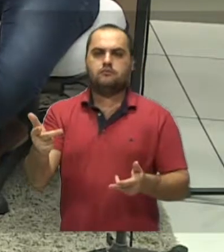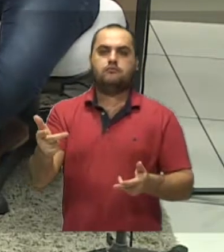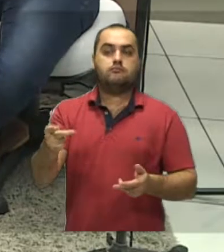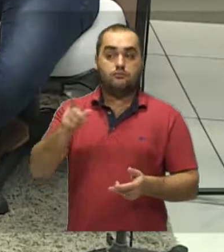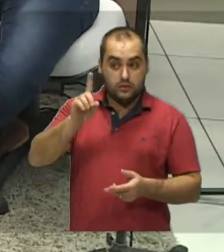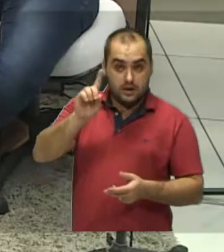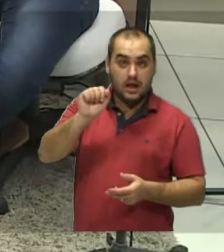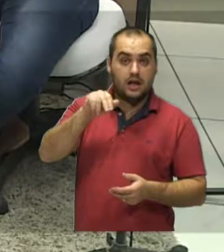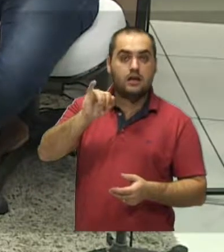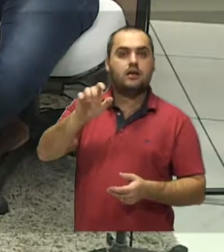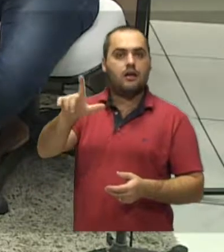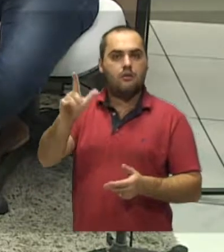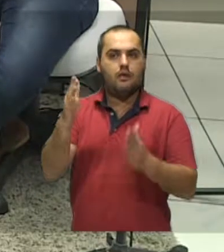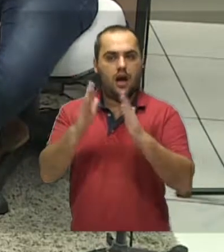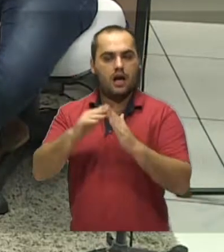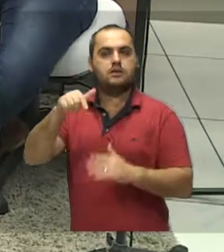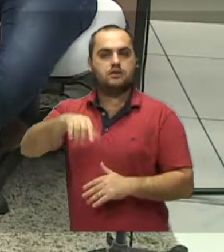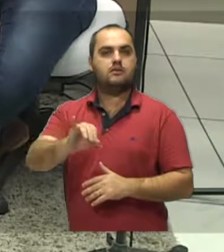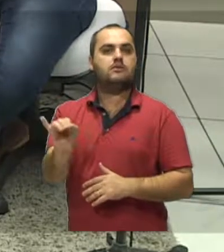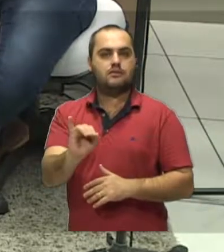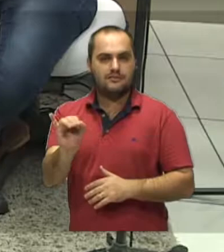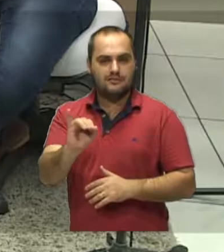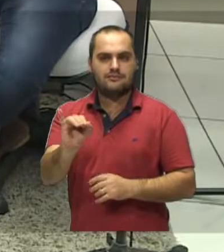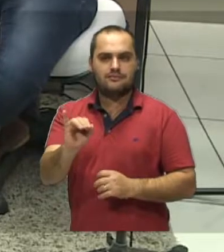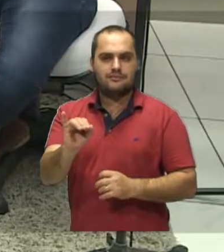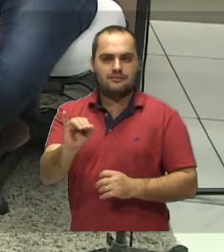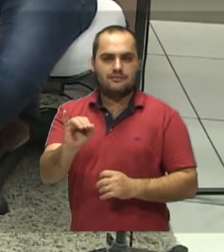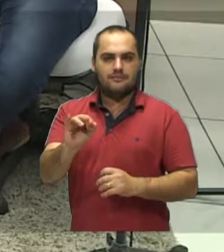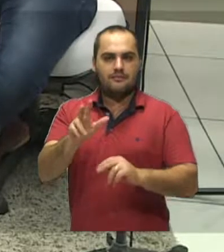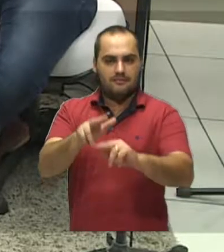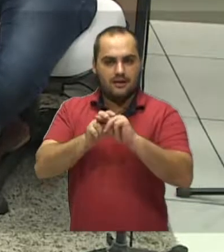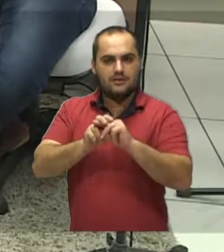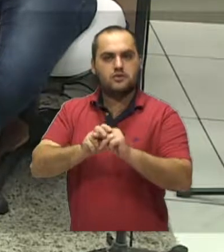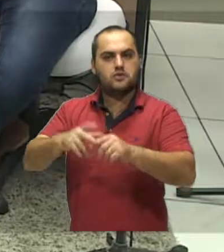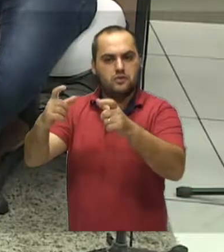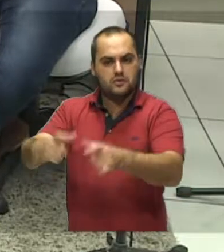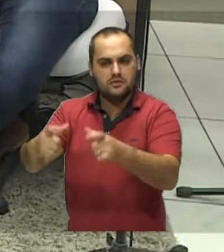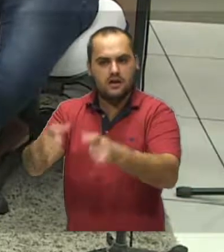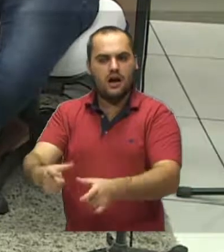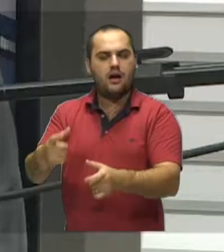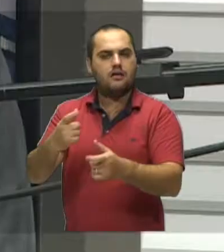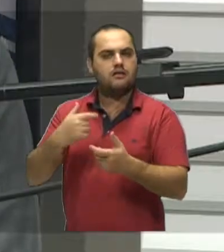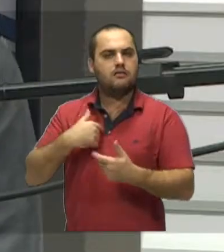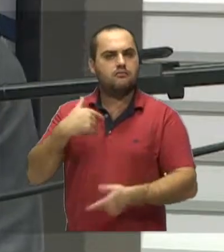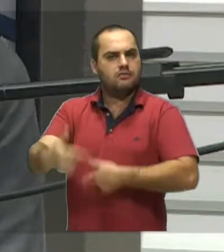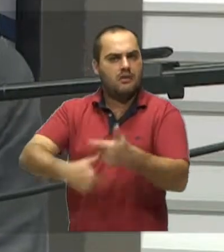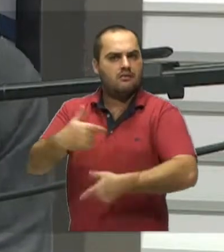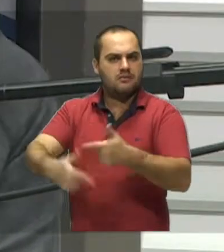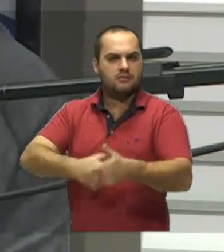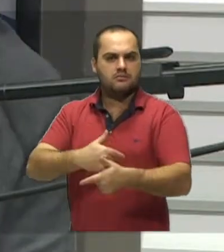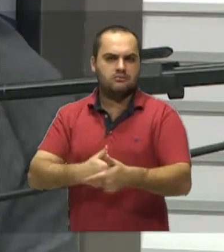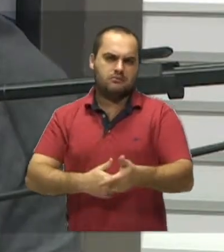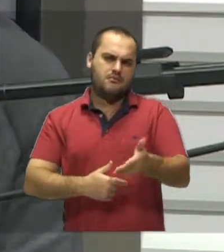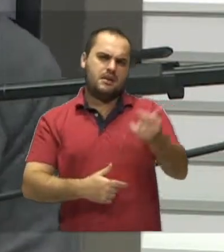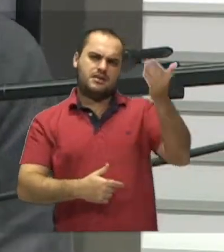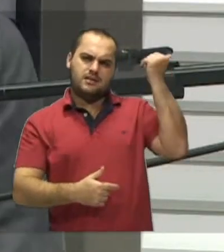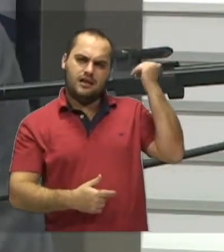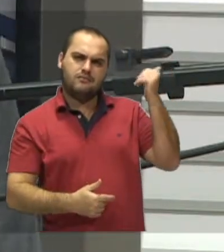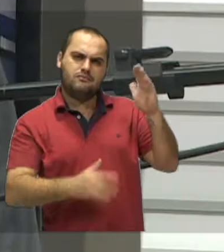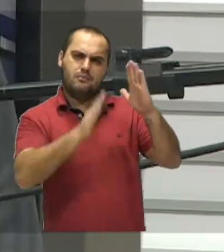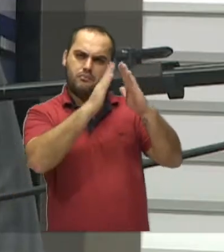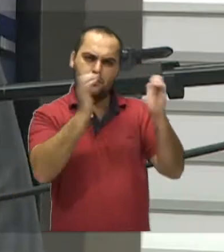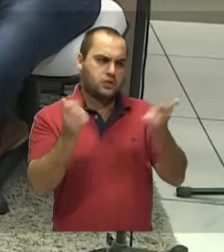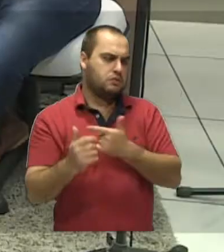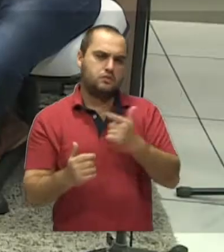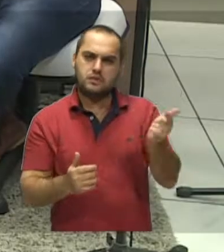Balneário. Então, para mim foi assim, era o lugar que eu tinha mais oportunidade de trabalhar. Na época em Brusque não tinha fundação cultural, nada disso aqui,